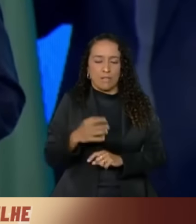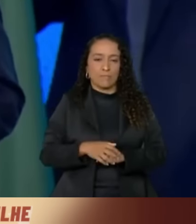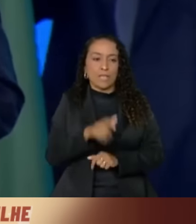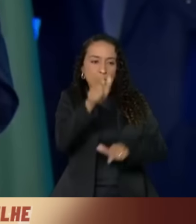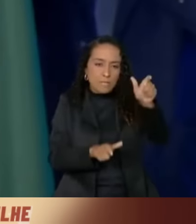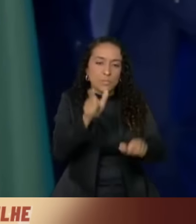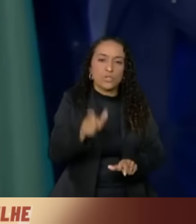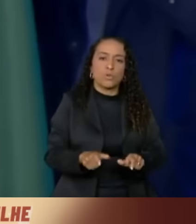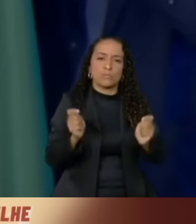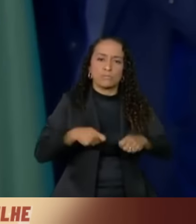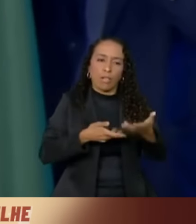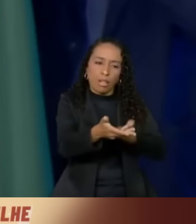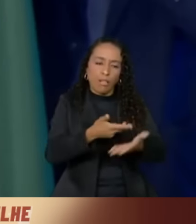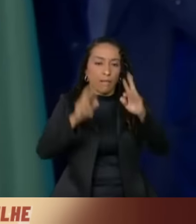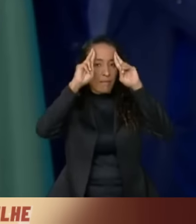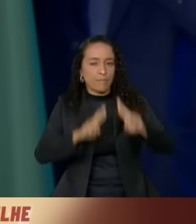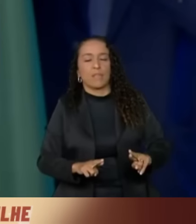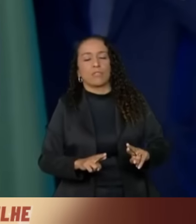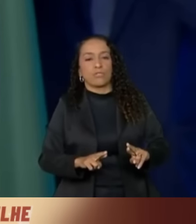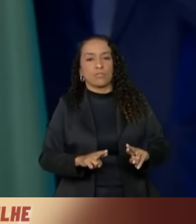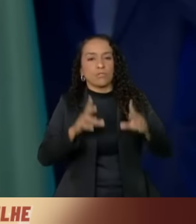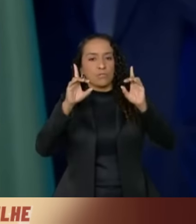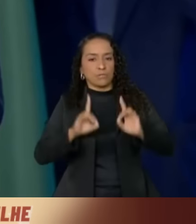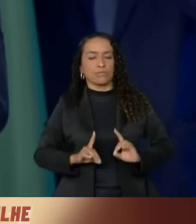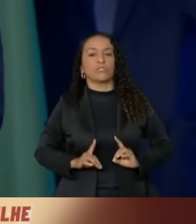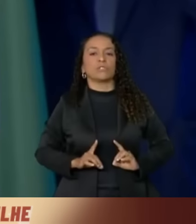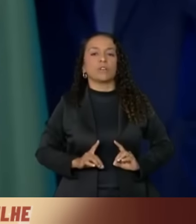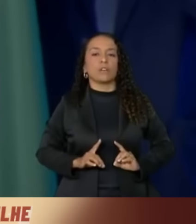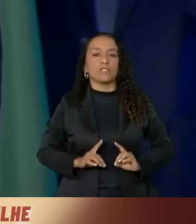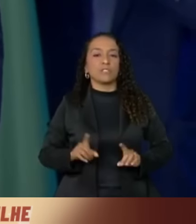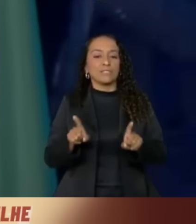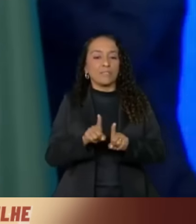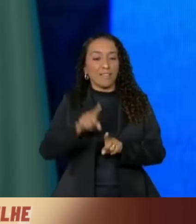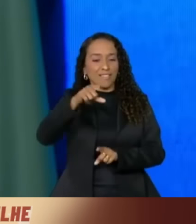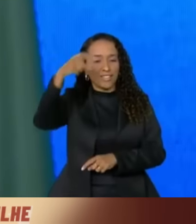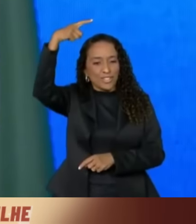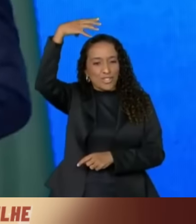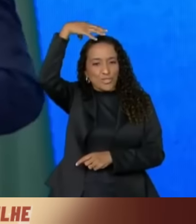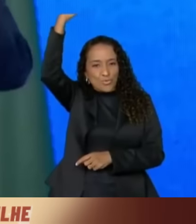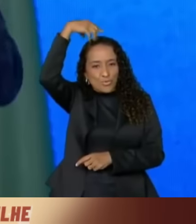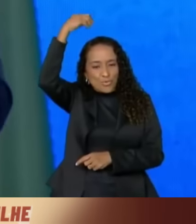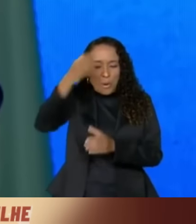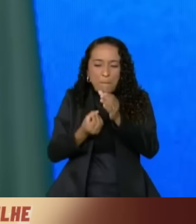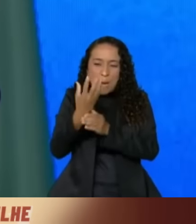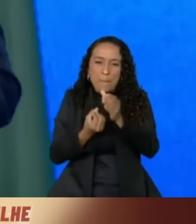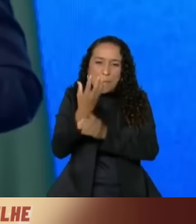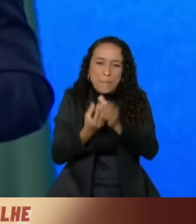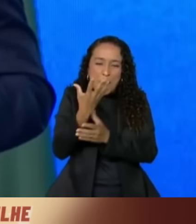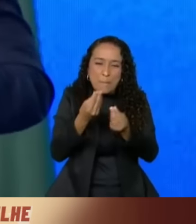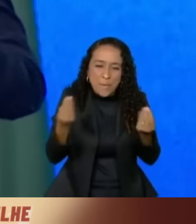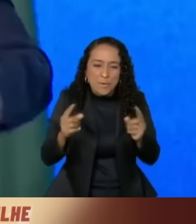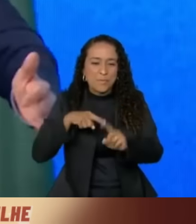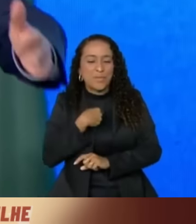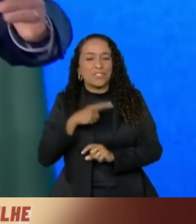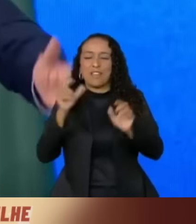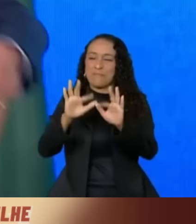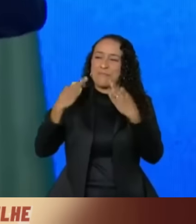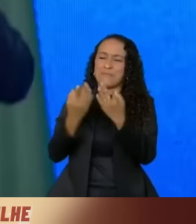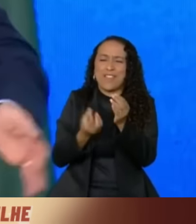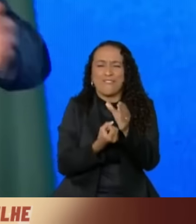que essas pessoas sejam tratadas com respeito, com dignidade. E que o Zé Gotinha produza logo muitos filhos, para que a gente tenha uma família